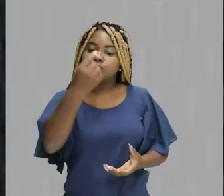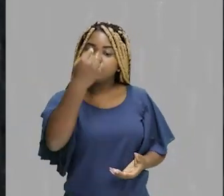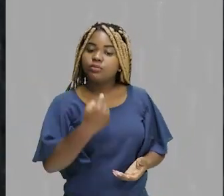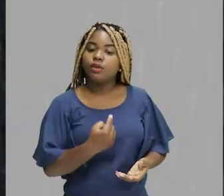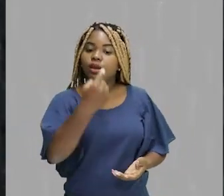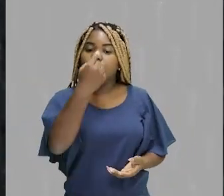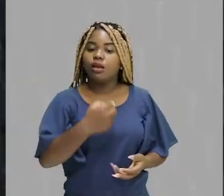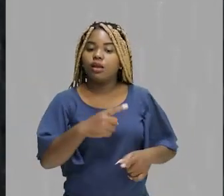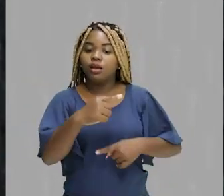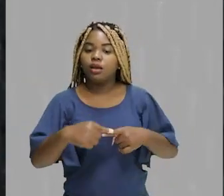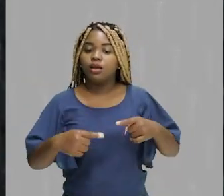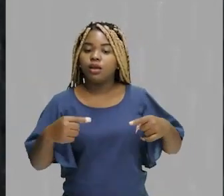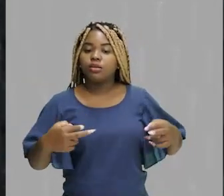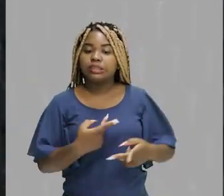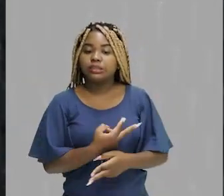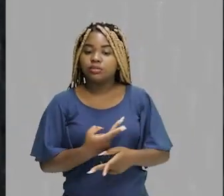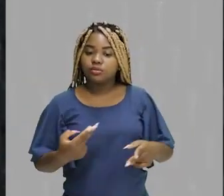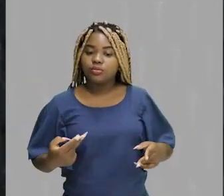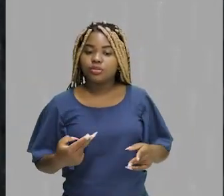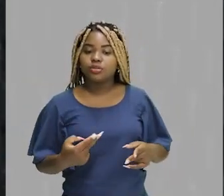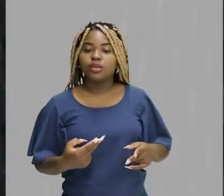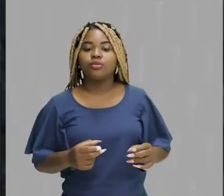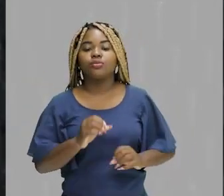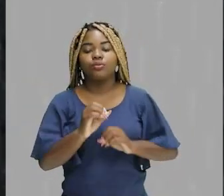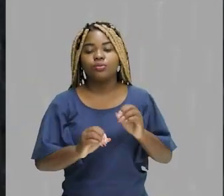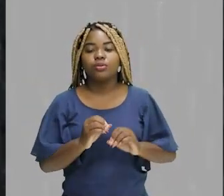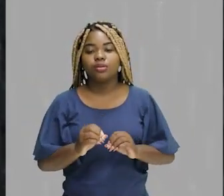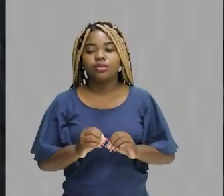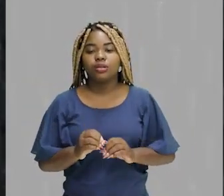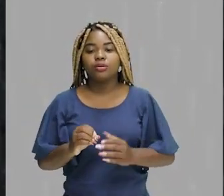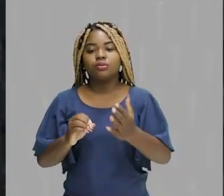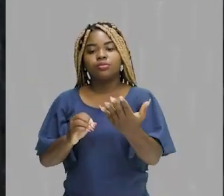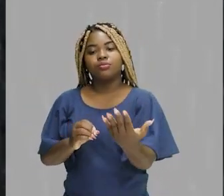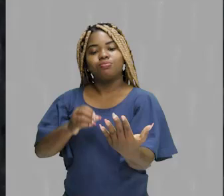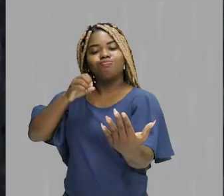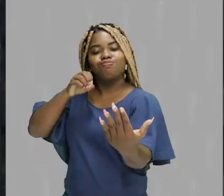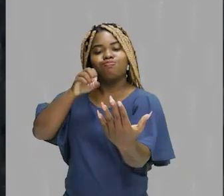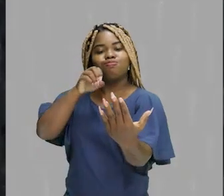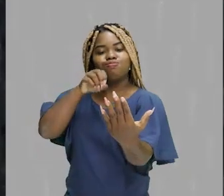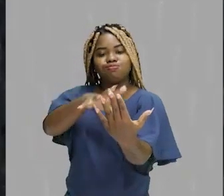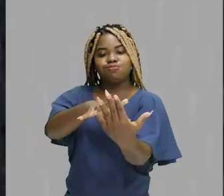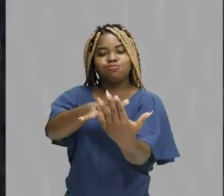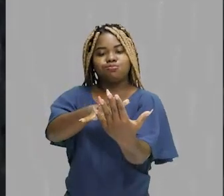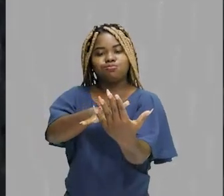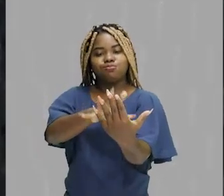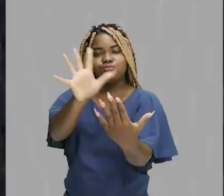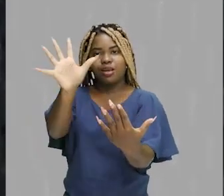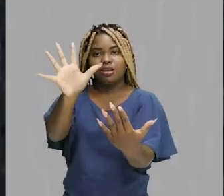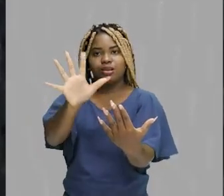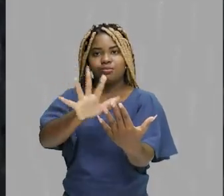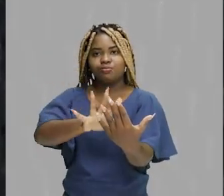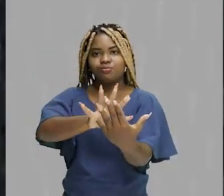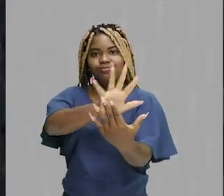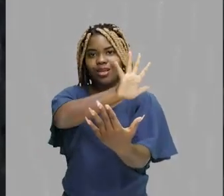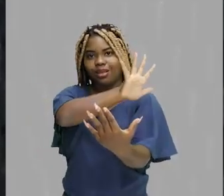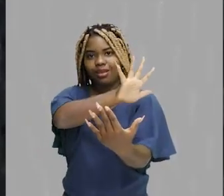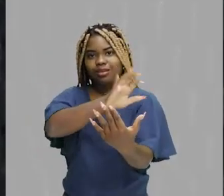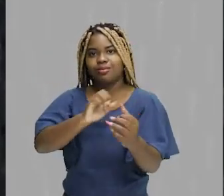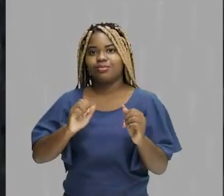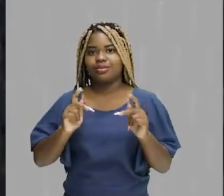espelho. Assim, como você pode perceber, objetos contendo pelo menos um plano de